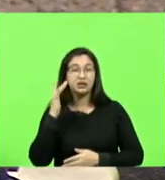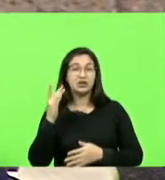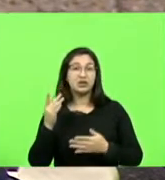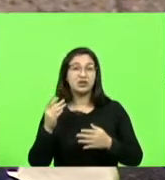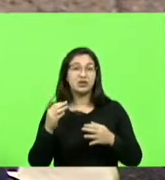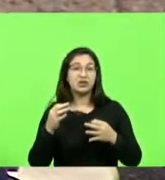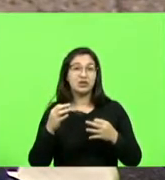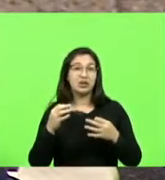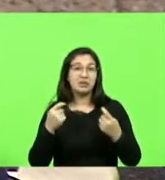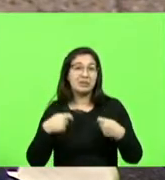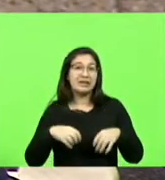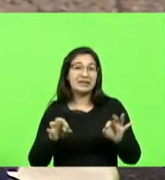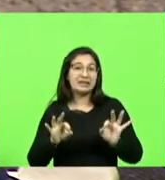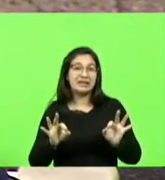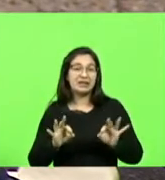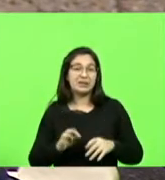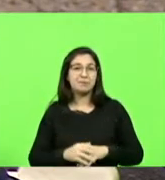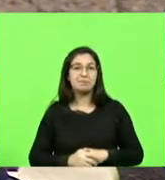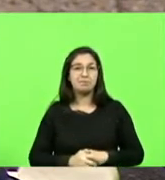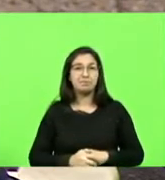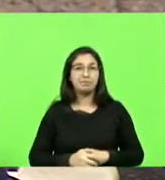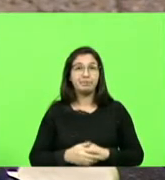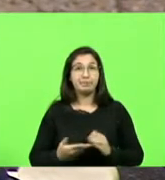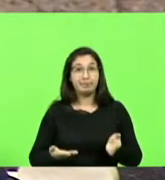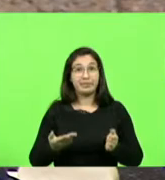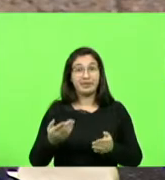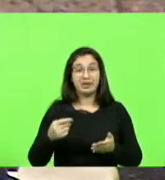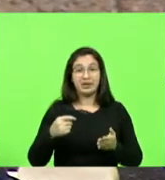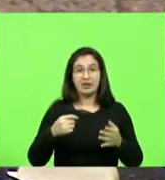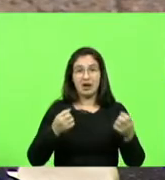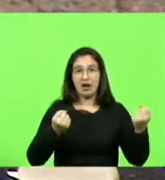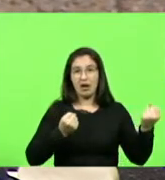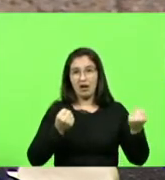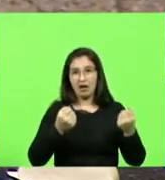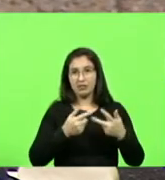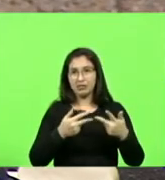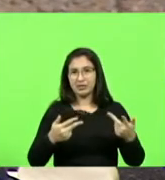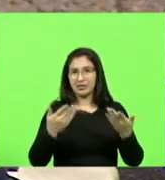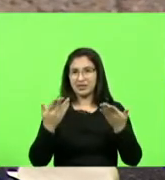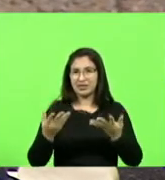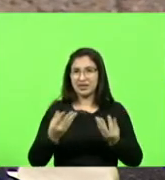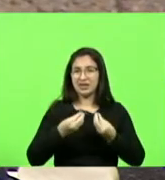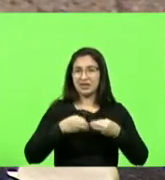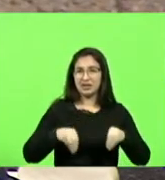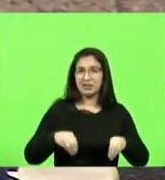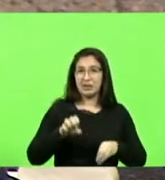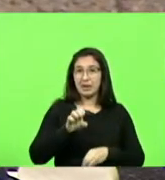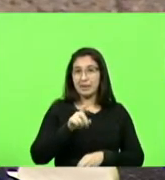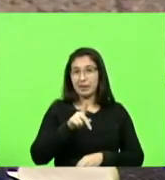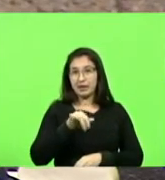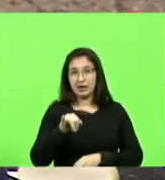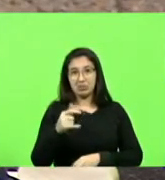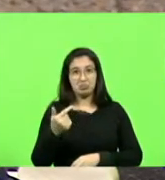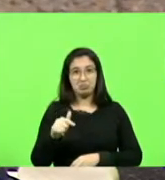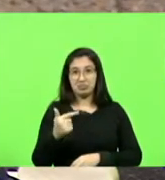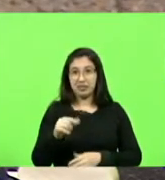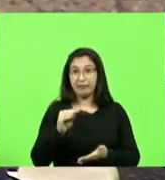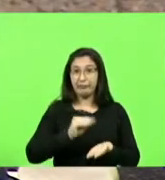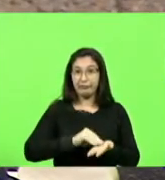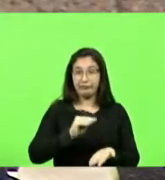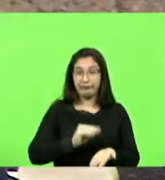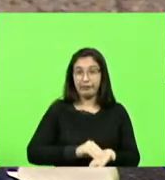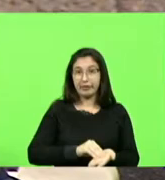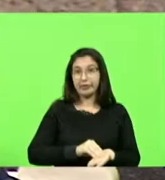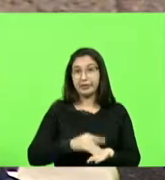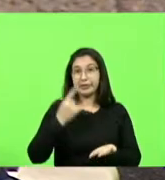sendo necessário. Tanto é que está aqui, que temos viaturas sucateadas, não tem IPIs, não tem o compromisso